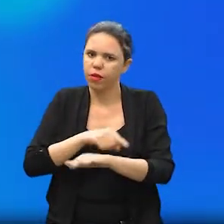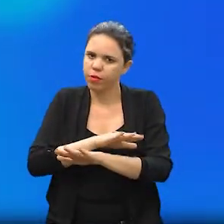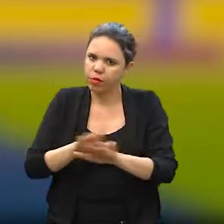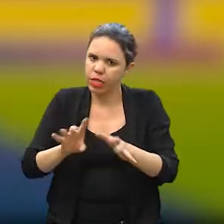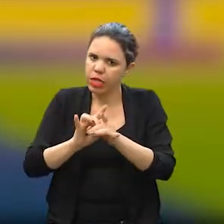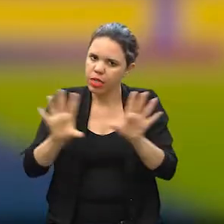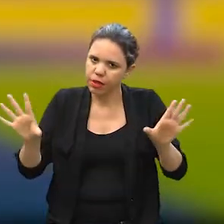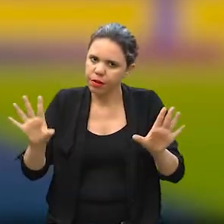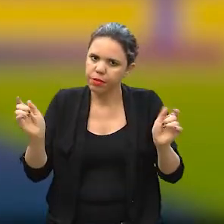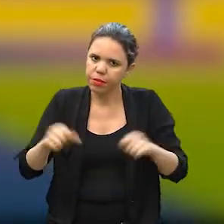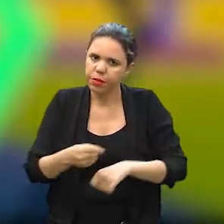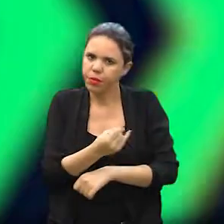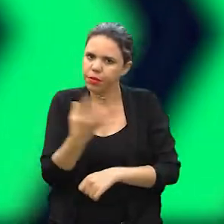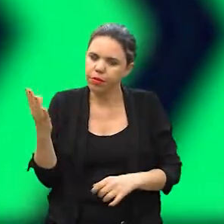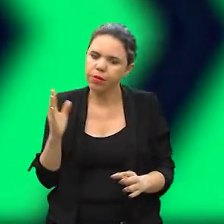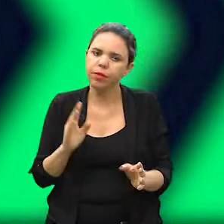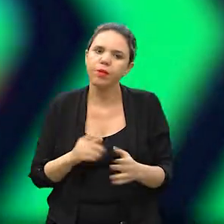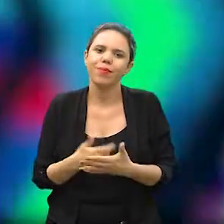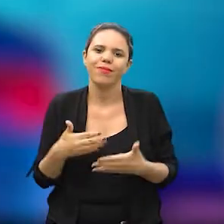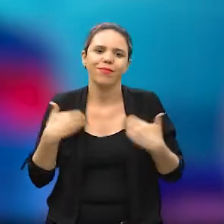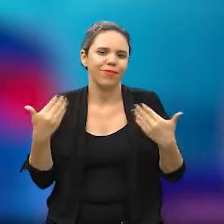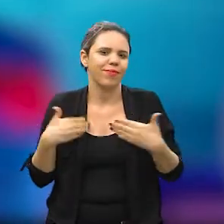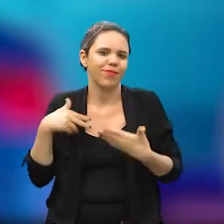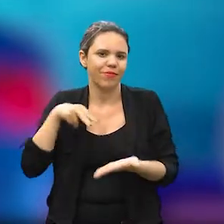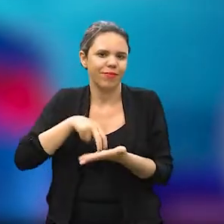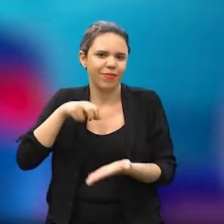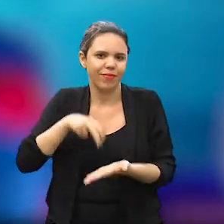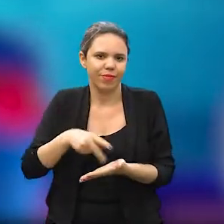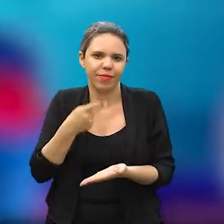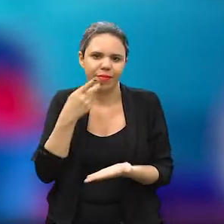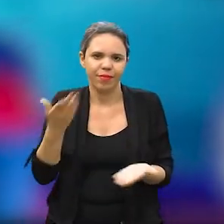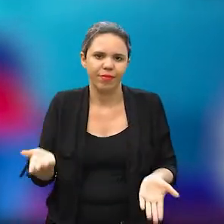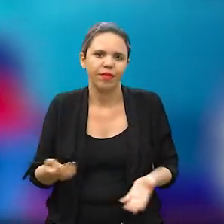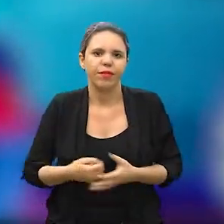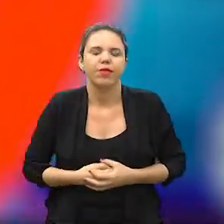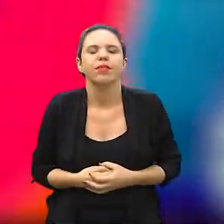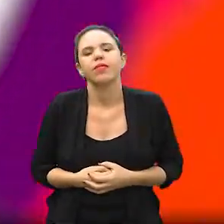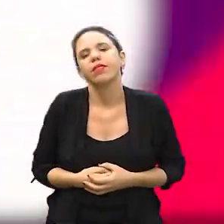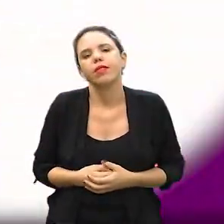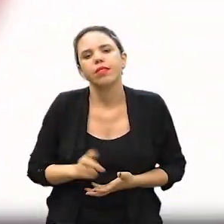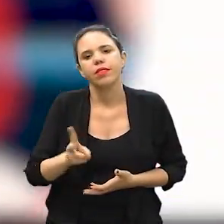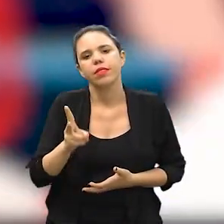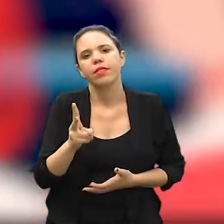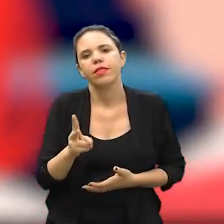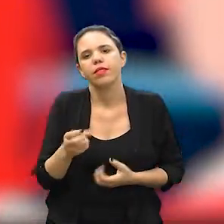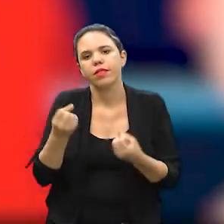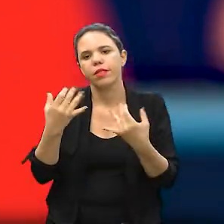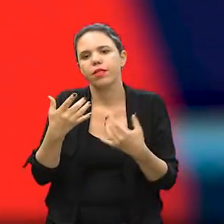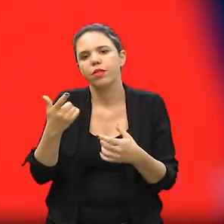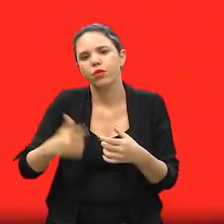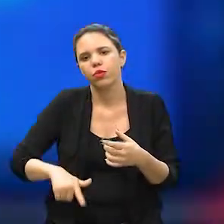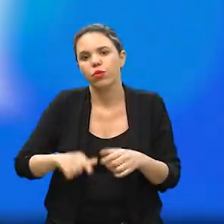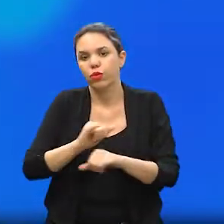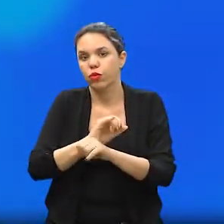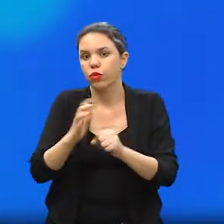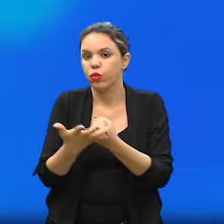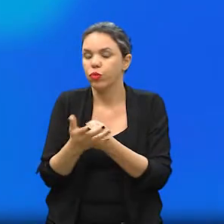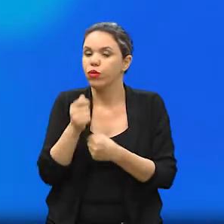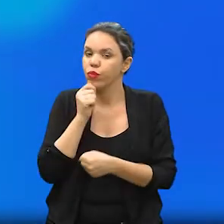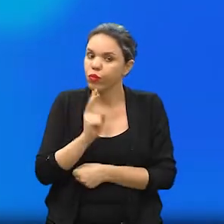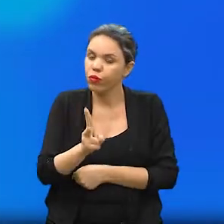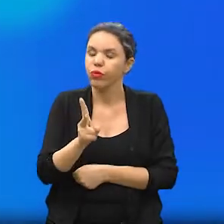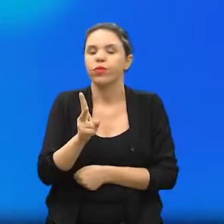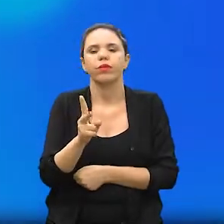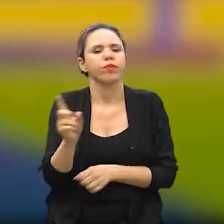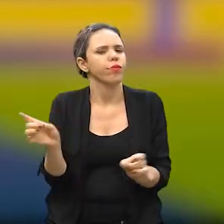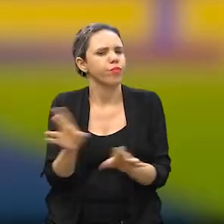e também de capacidade. Que alegria poder falar disso, né? Mas vale sempre a ressalva, a pandemia ainda existe,